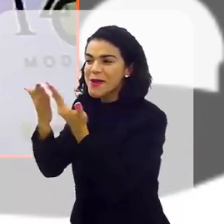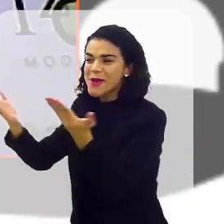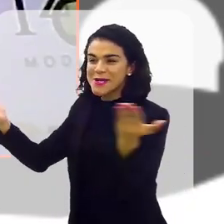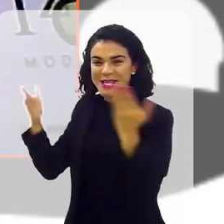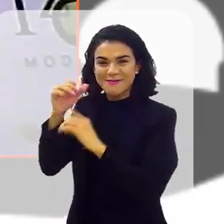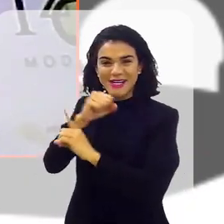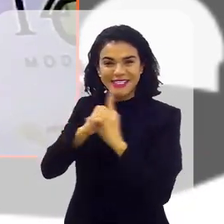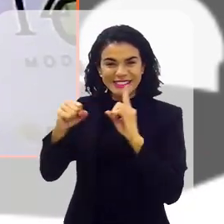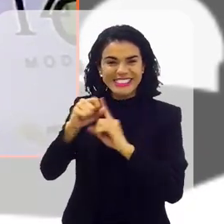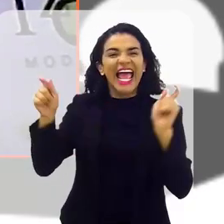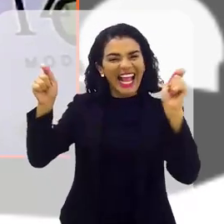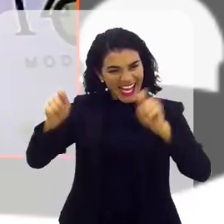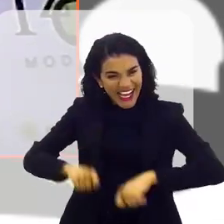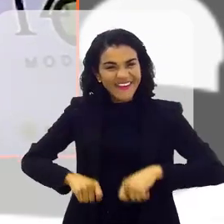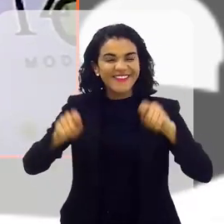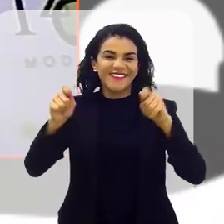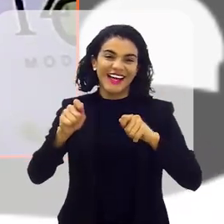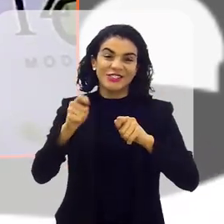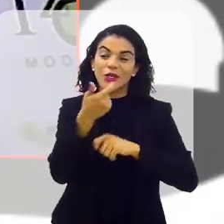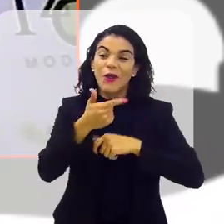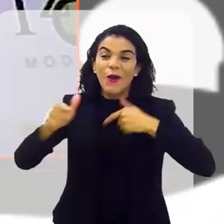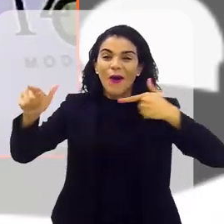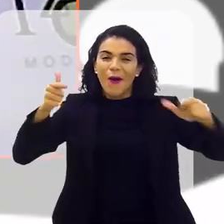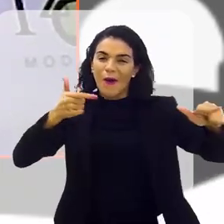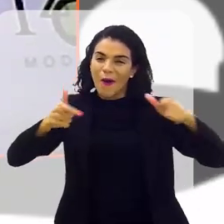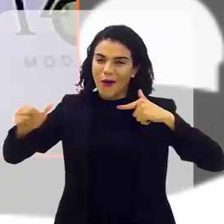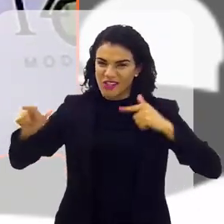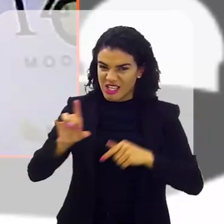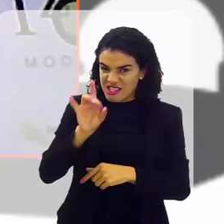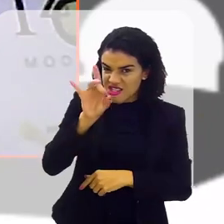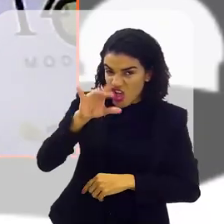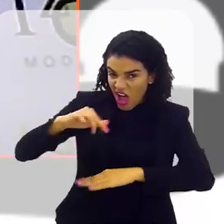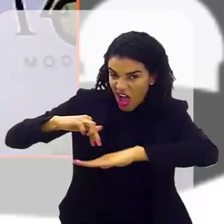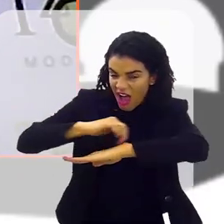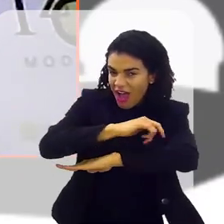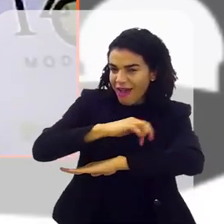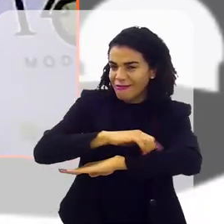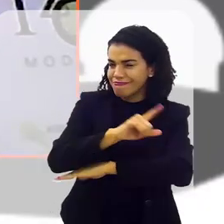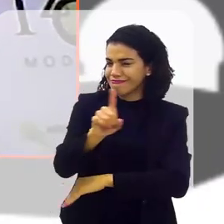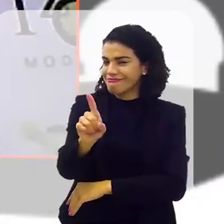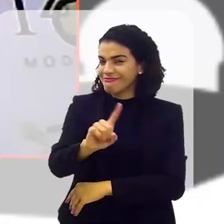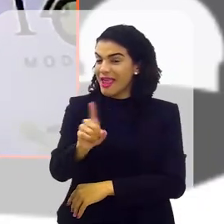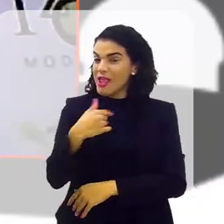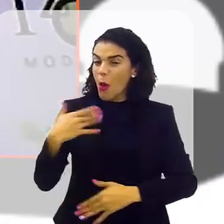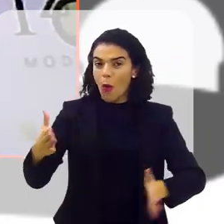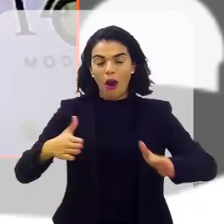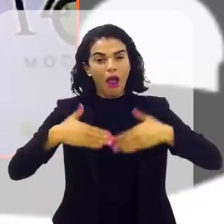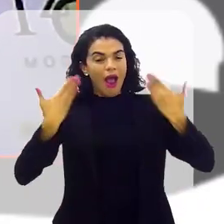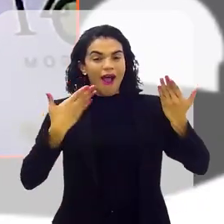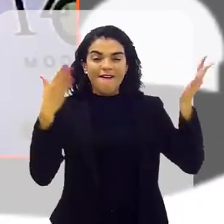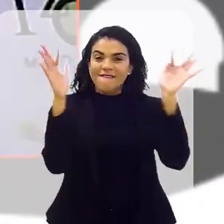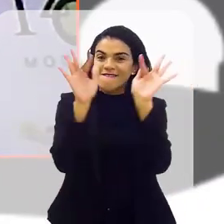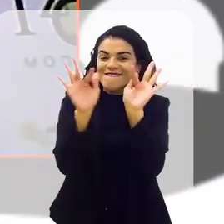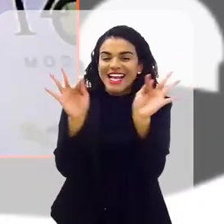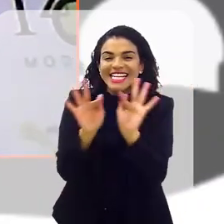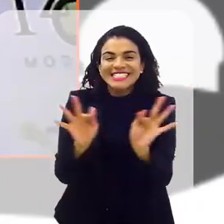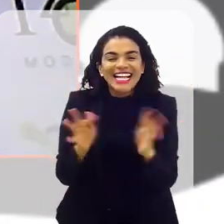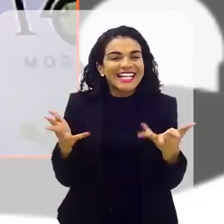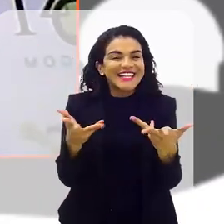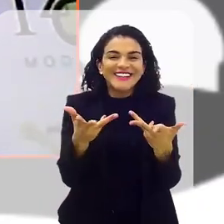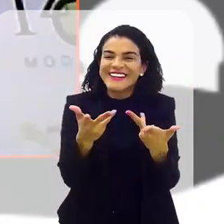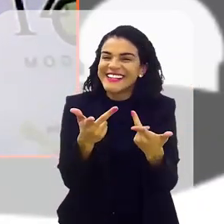para a sociedade que eles são capazes de outras coisas não só da passarela essa surpresa essa felicidade